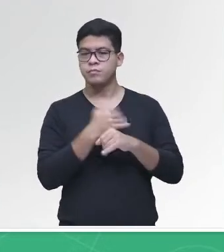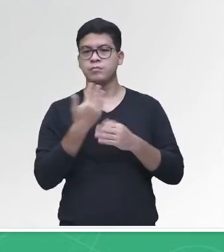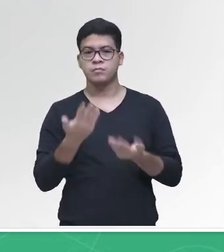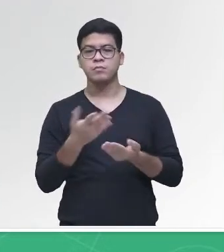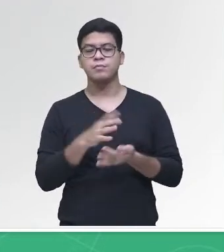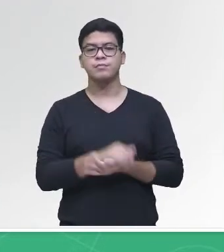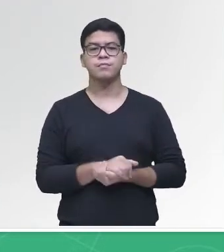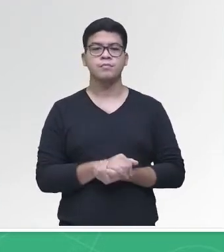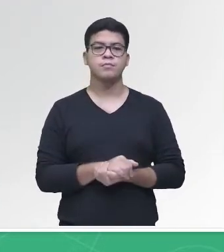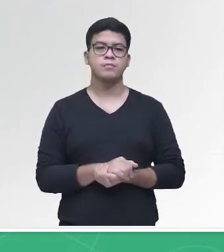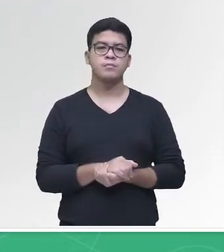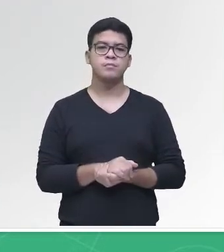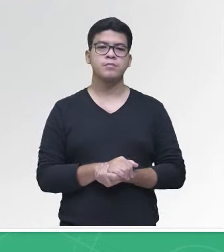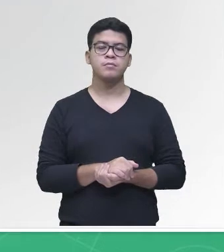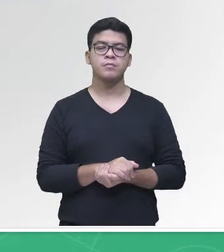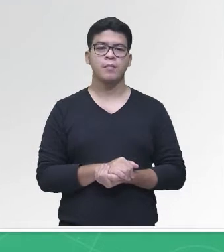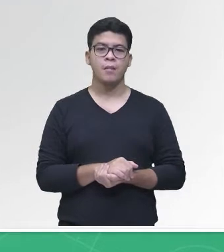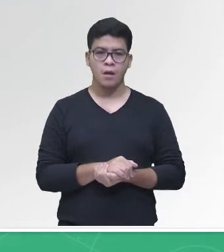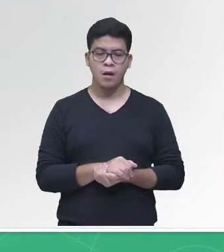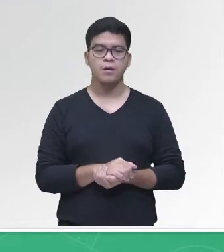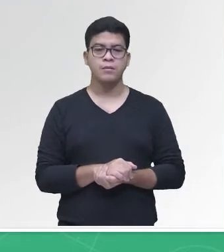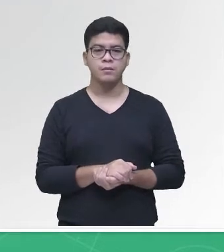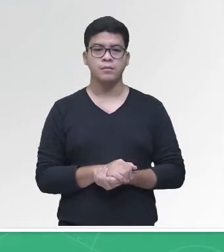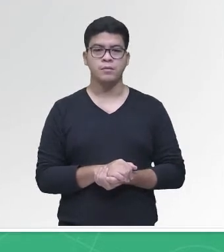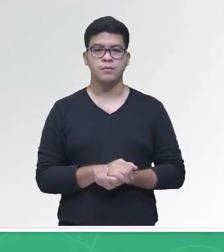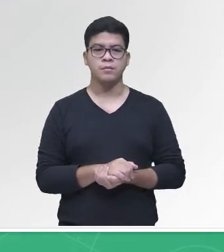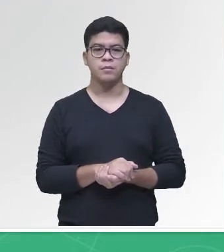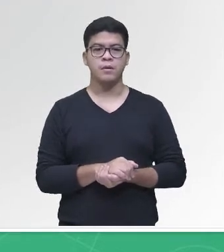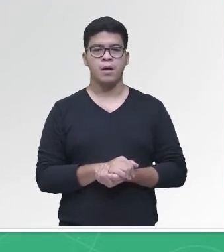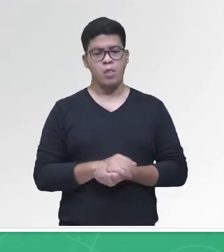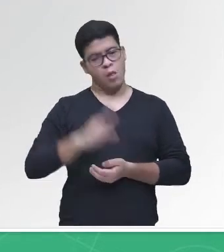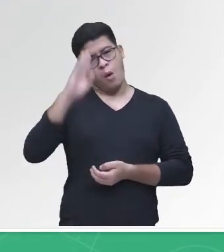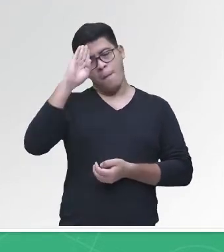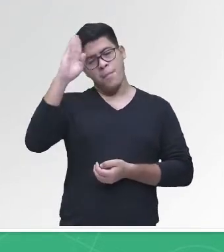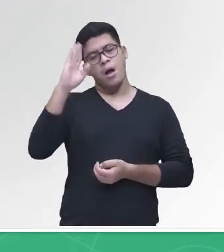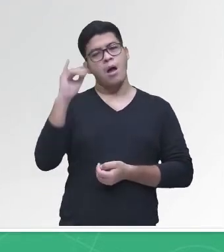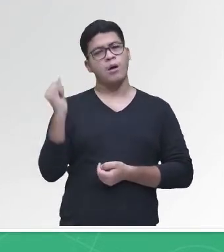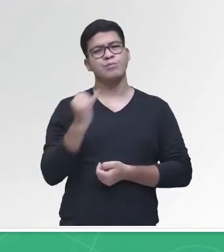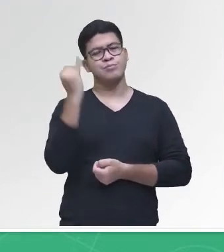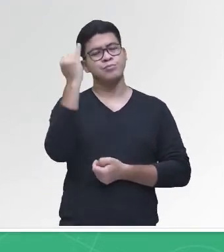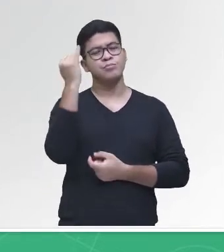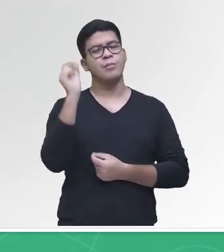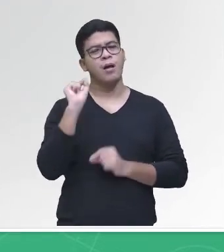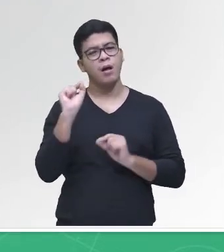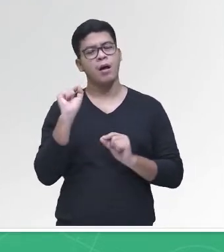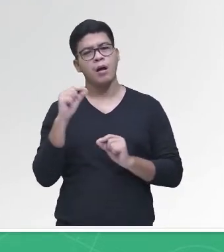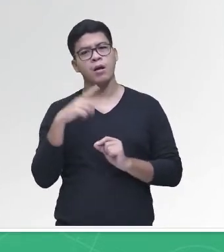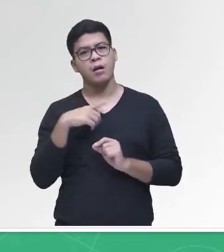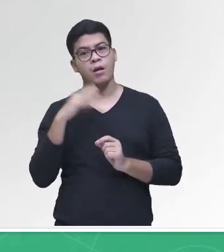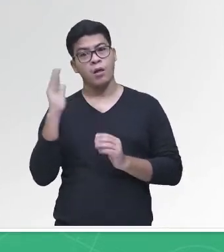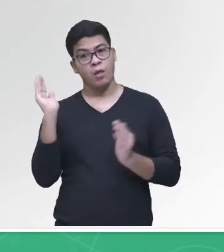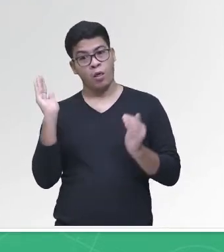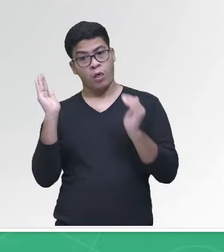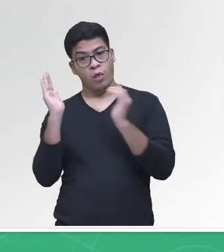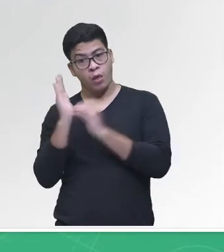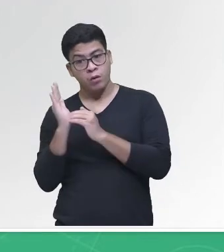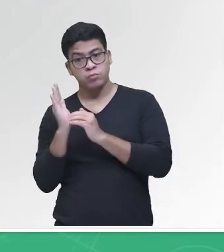agora, vejam que o mais importante aqui é perceber que no final do